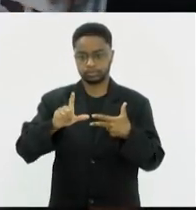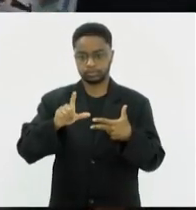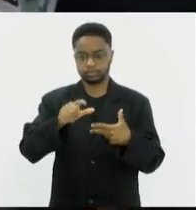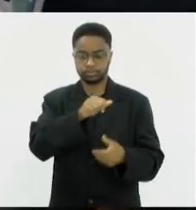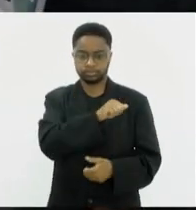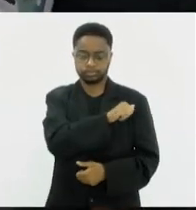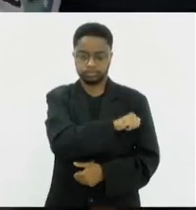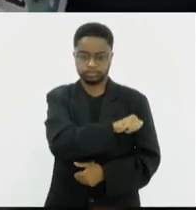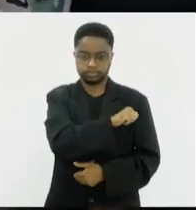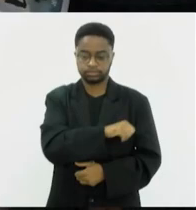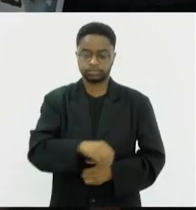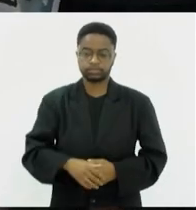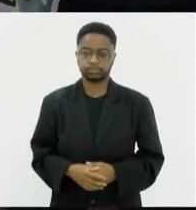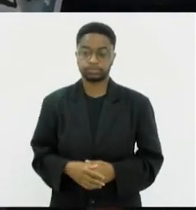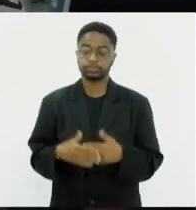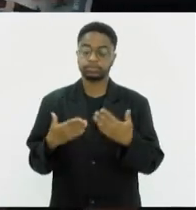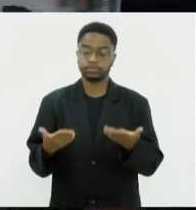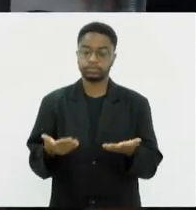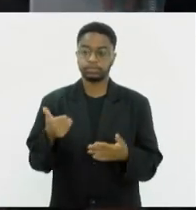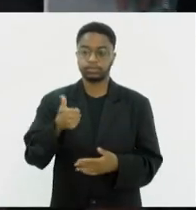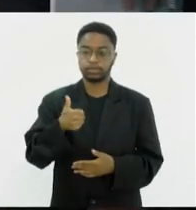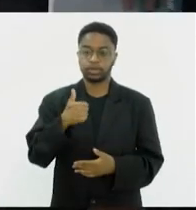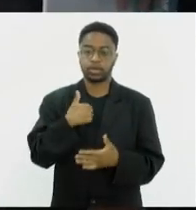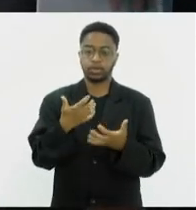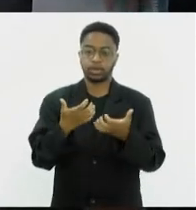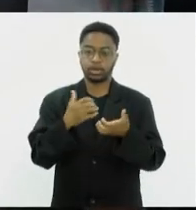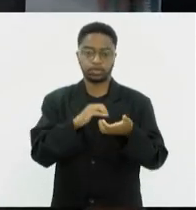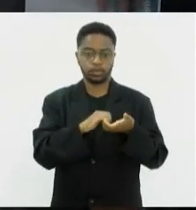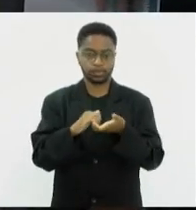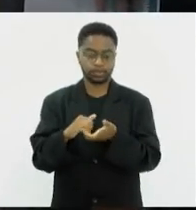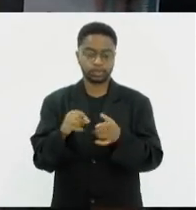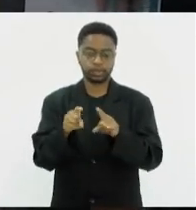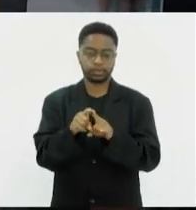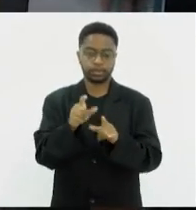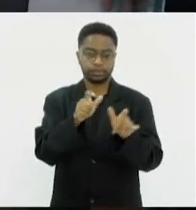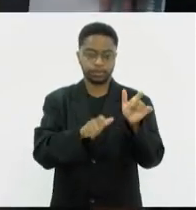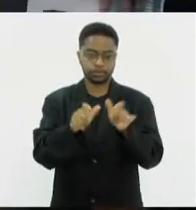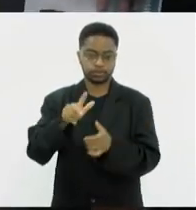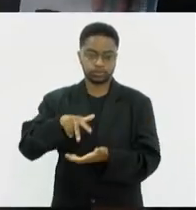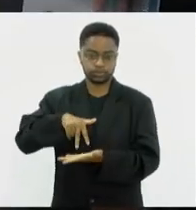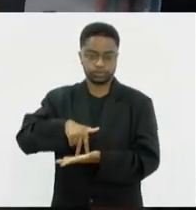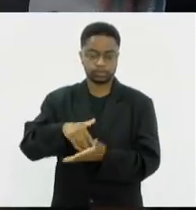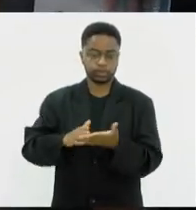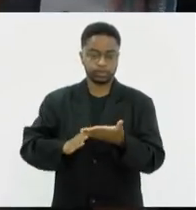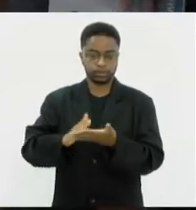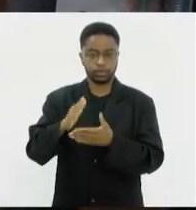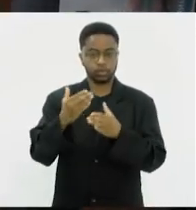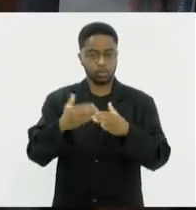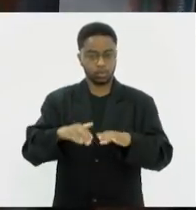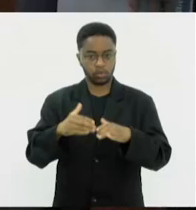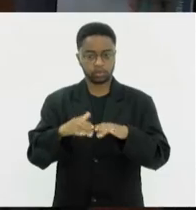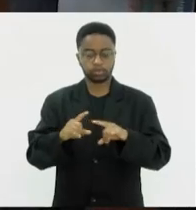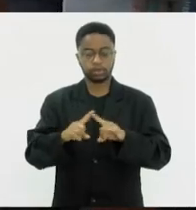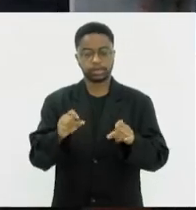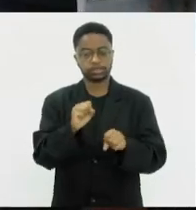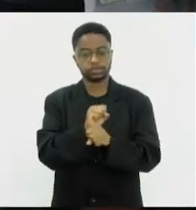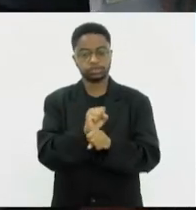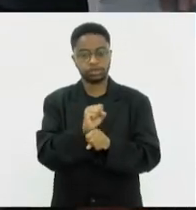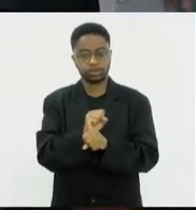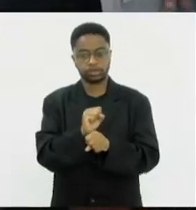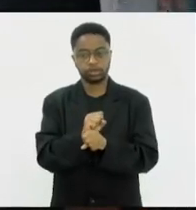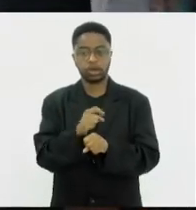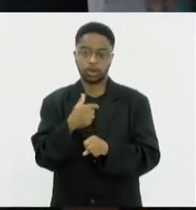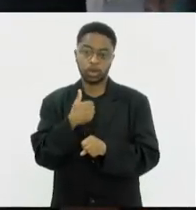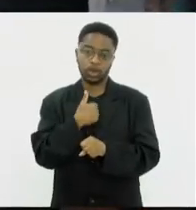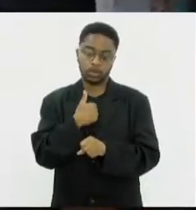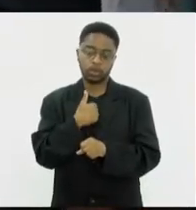Presidente. Bom, primeiro, como todos, queria também saudar os que passaram no concurso e estão aguardando aqui com o nosso apoio. Sou um